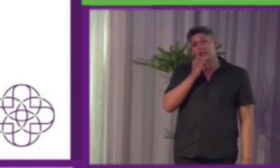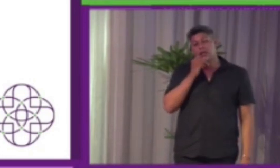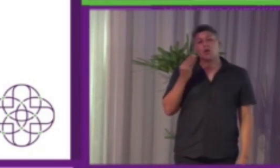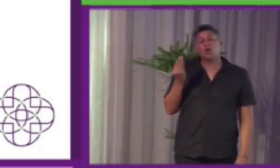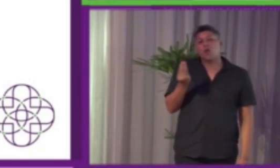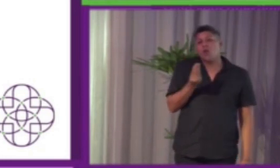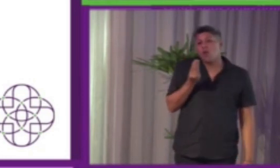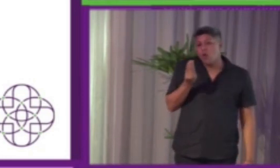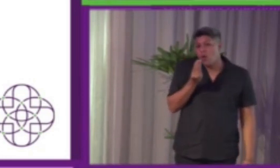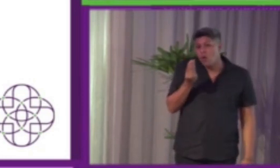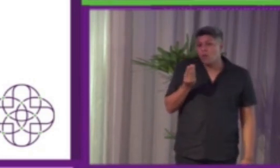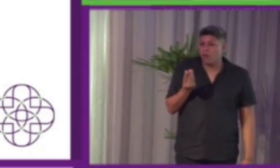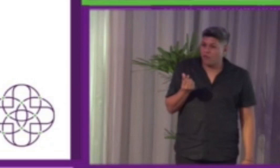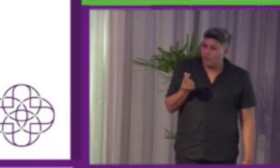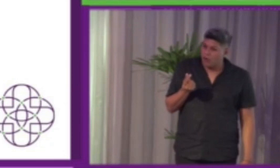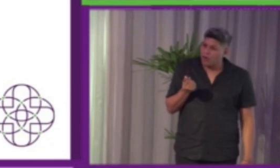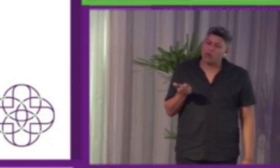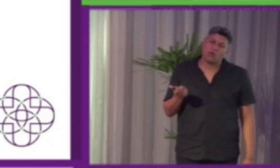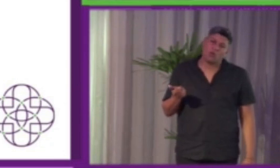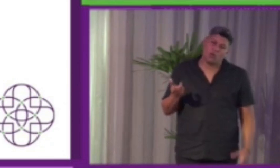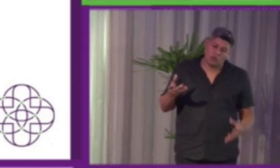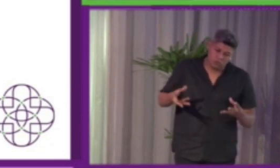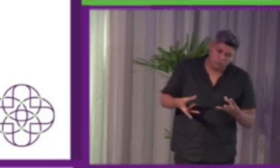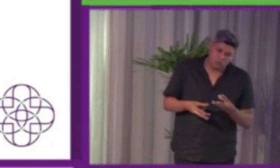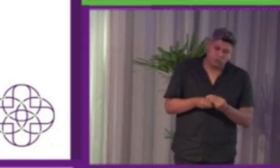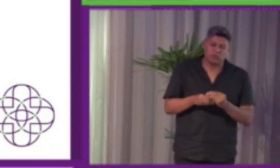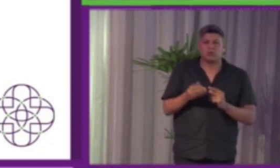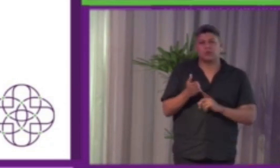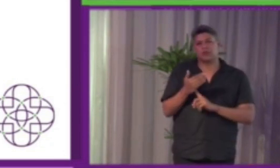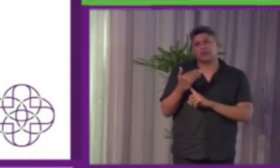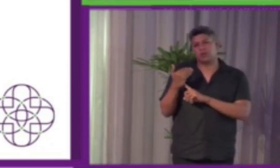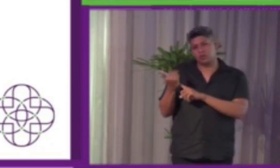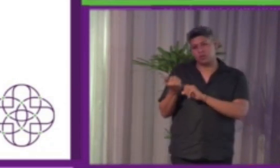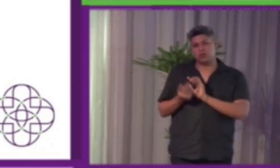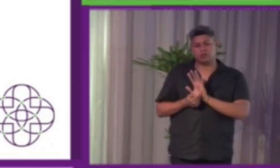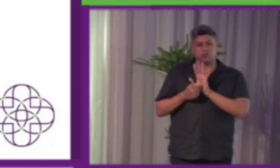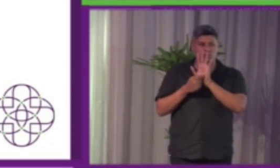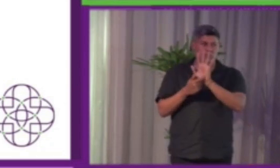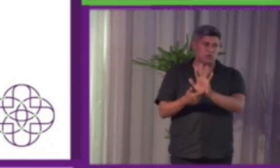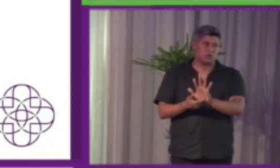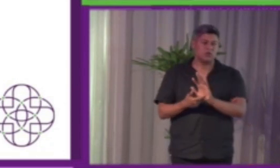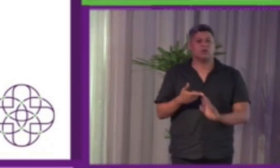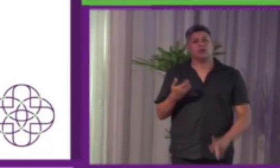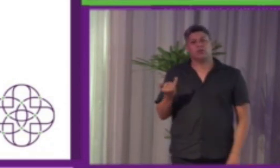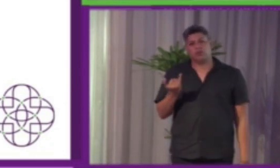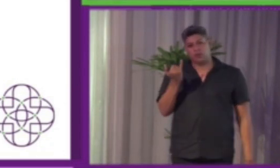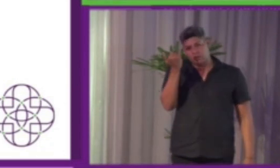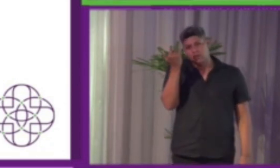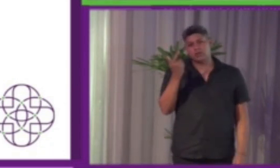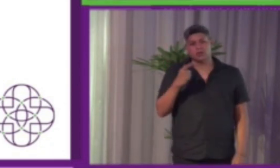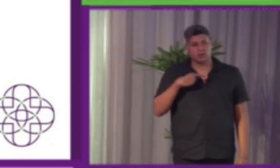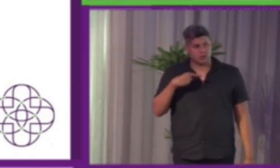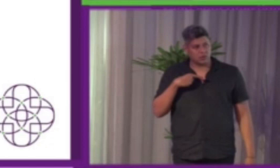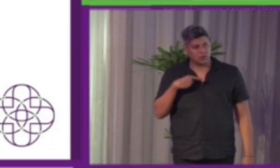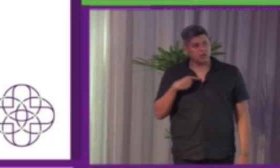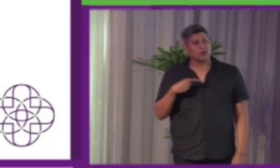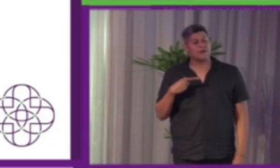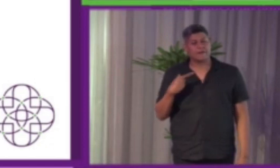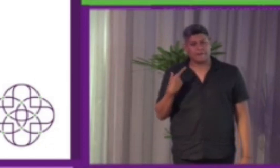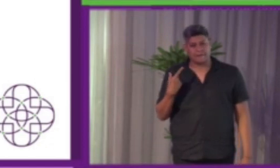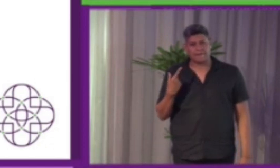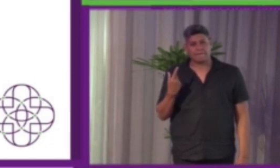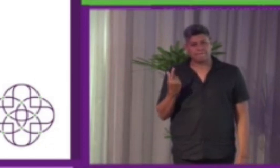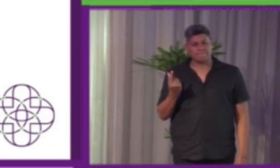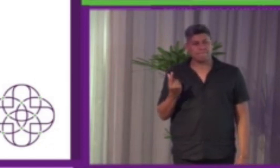magnitude do valor incremental que uma tecnologia vai poder trazer. Tá? Isso é muito importante. A razão de custo-efetividade